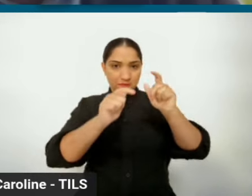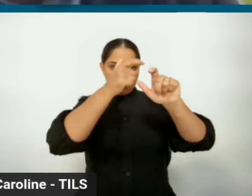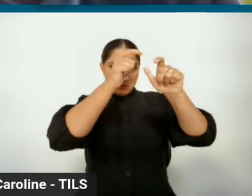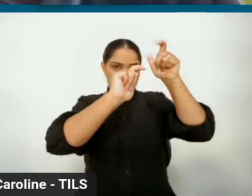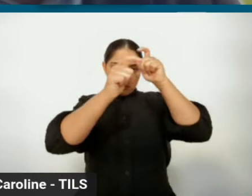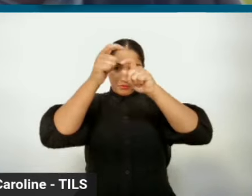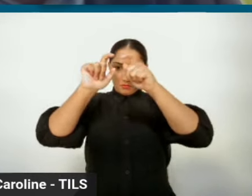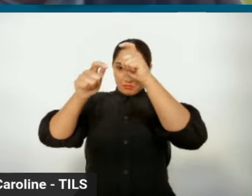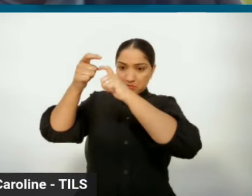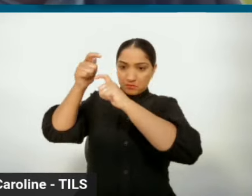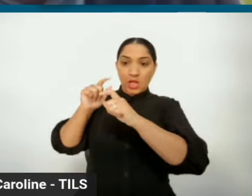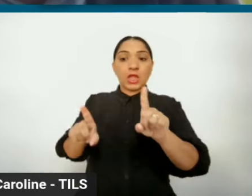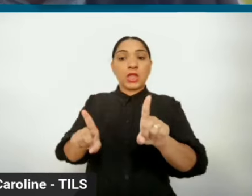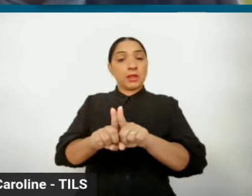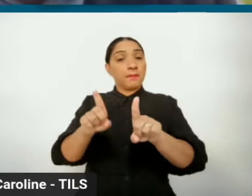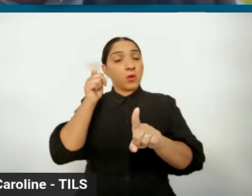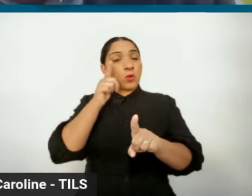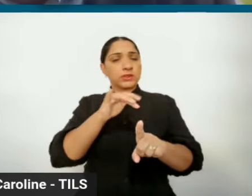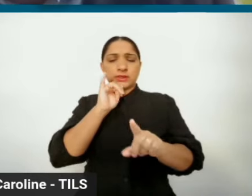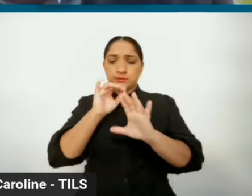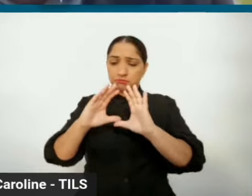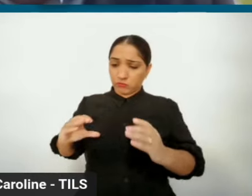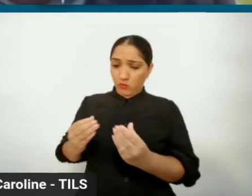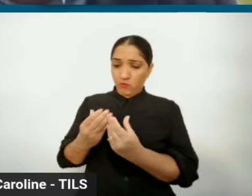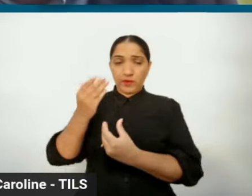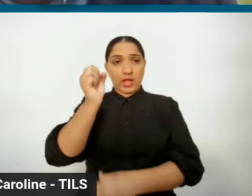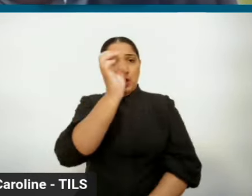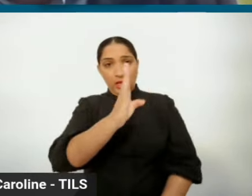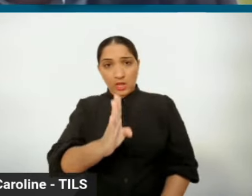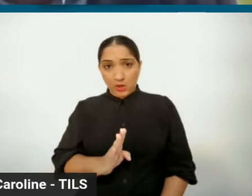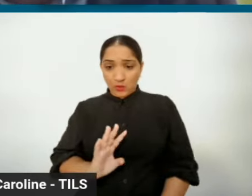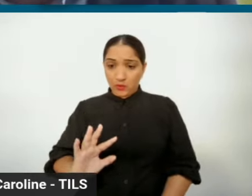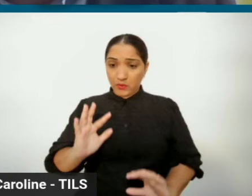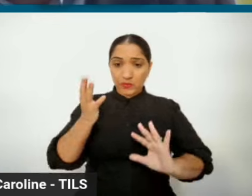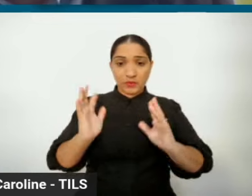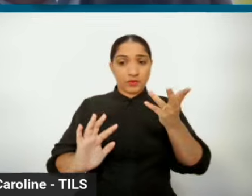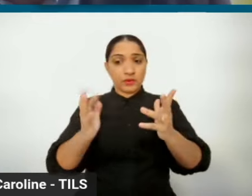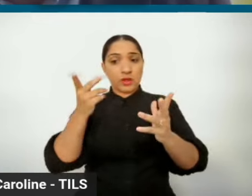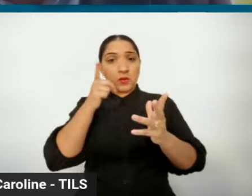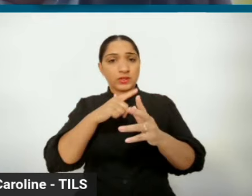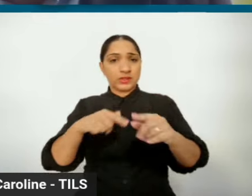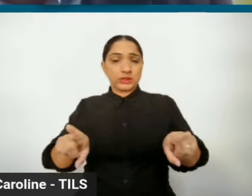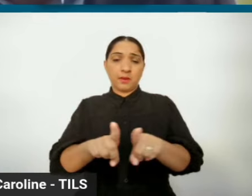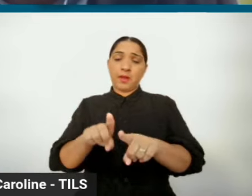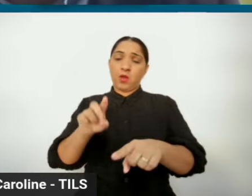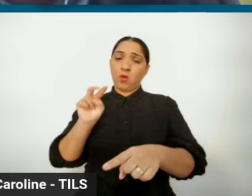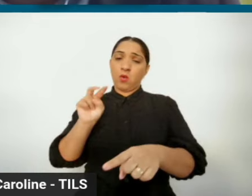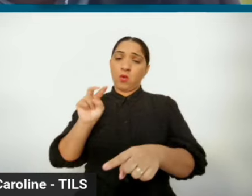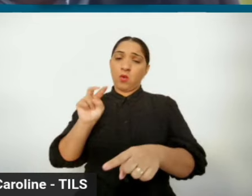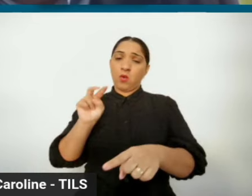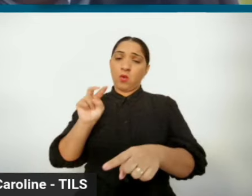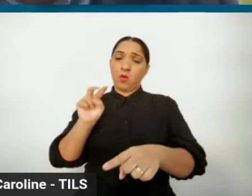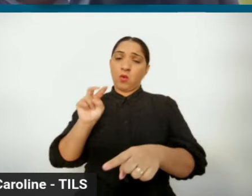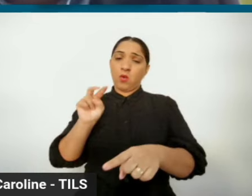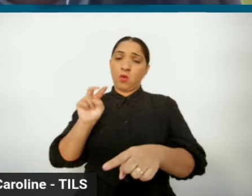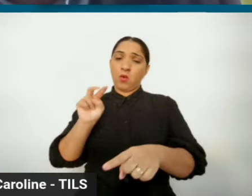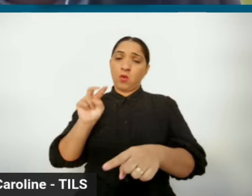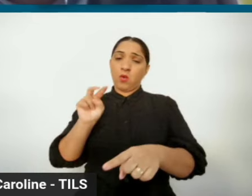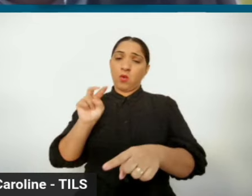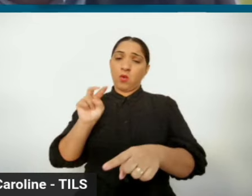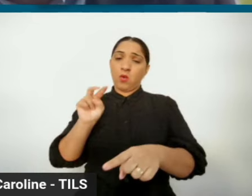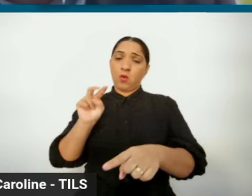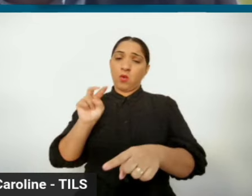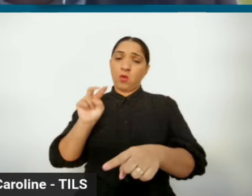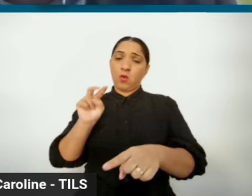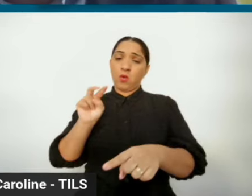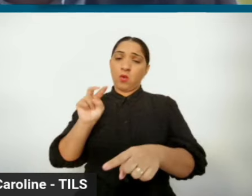realização das conferências nacionais, a preservação da lei de cotas e tudo